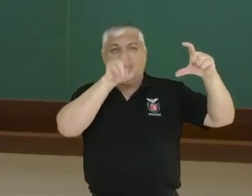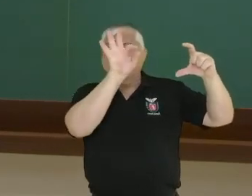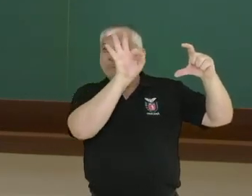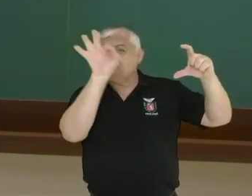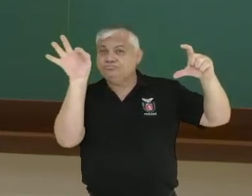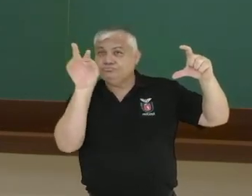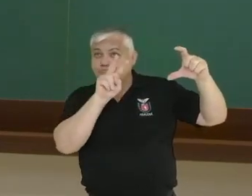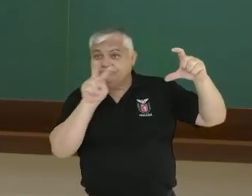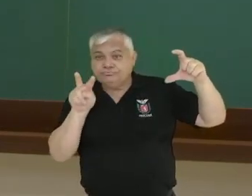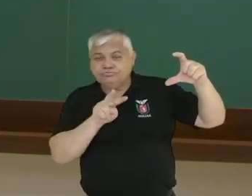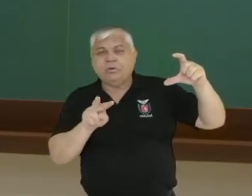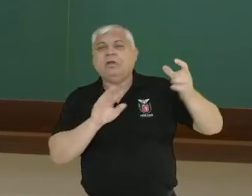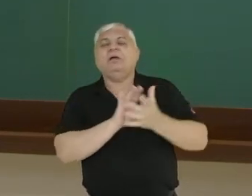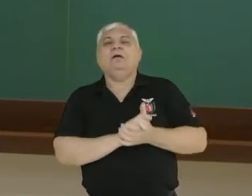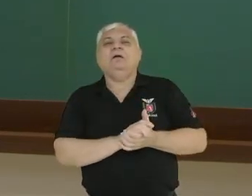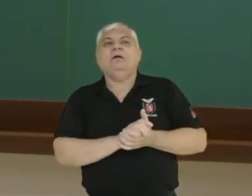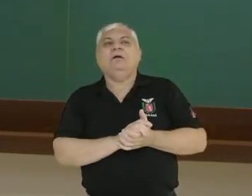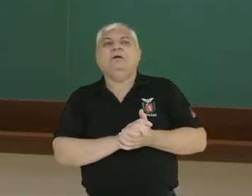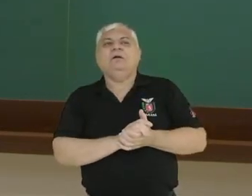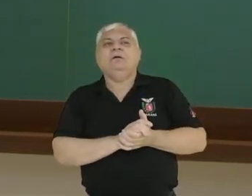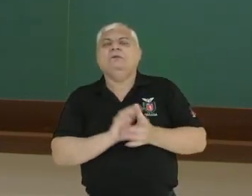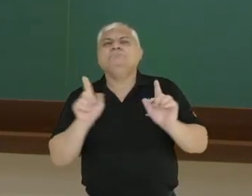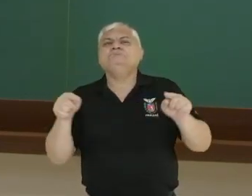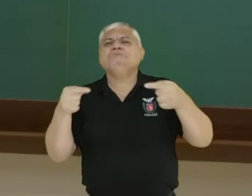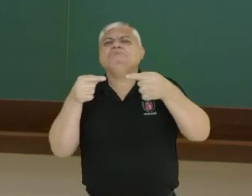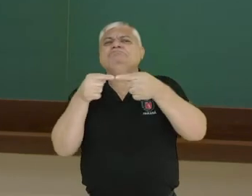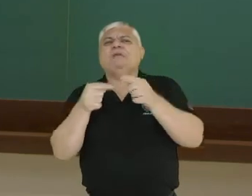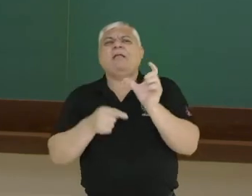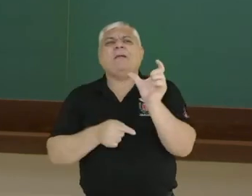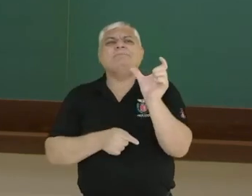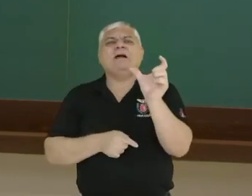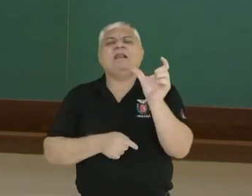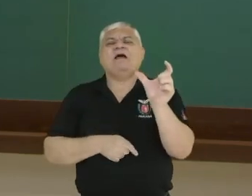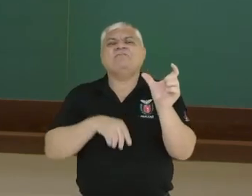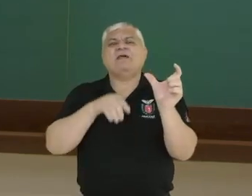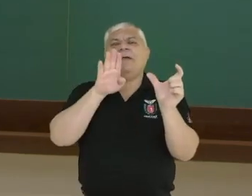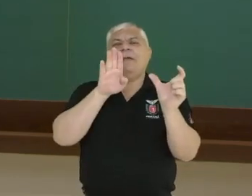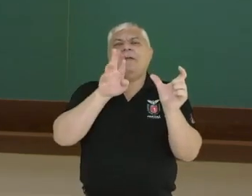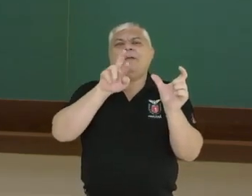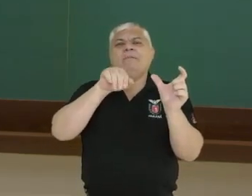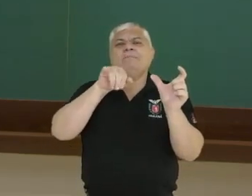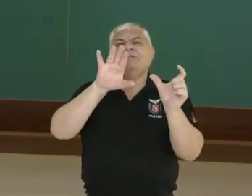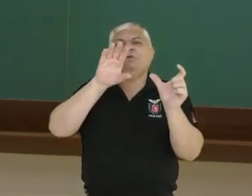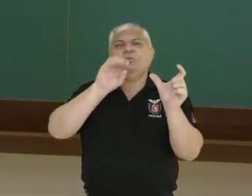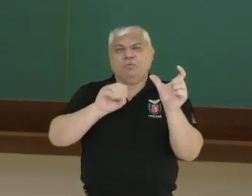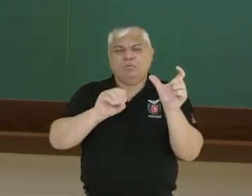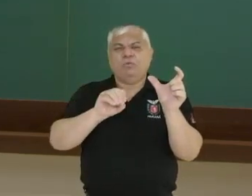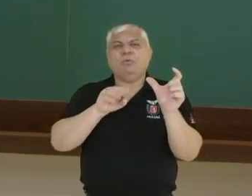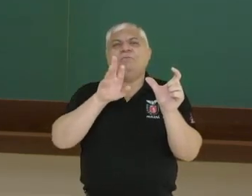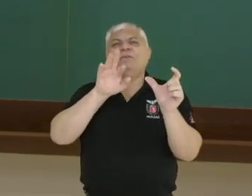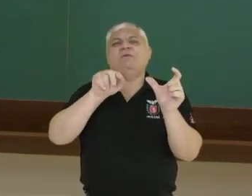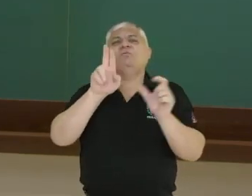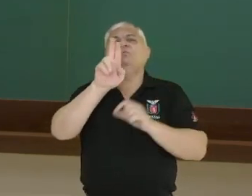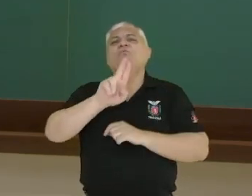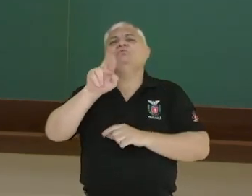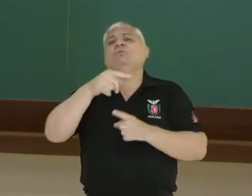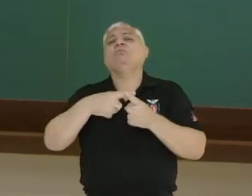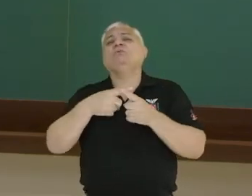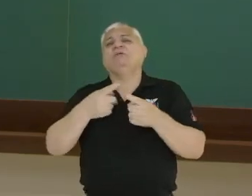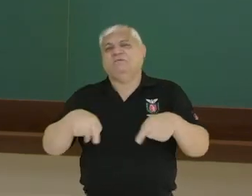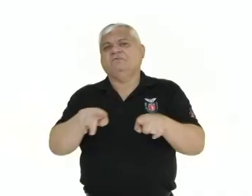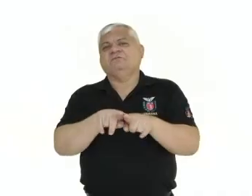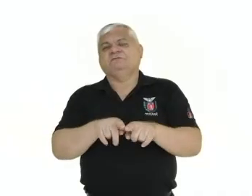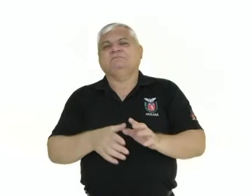o seguinte: com que sentido a palavra brinco, que está destacada no trecho, foi utilizada? Já